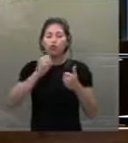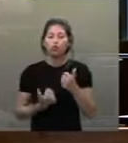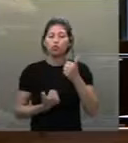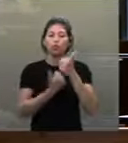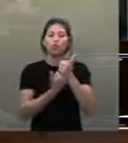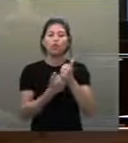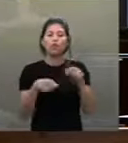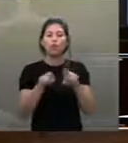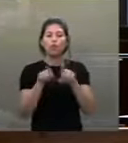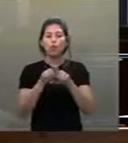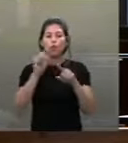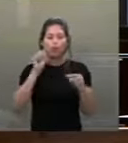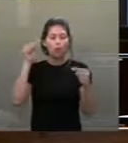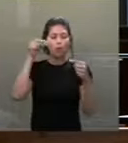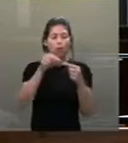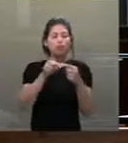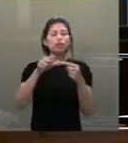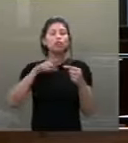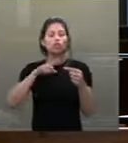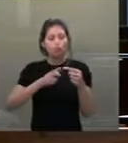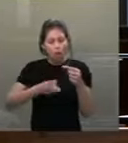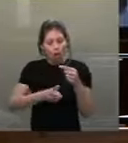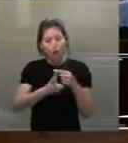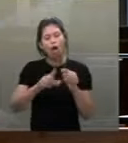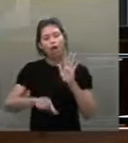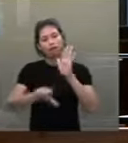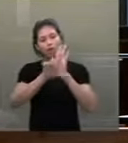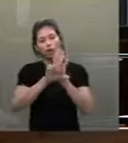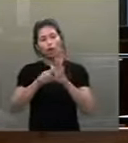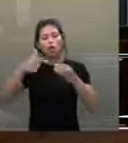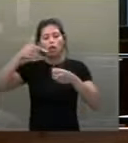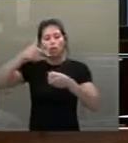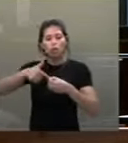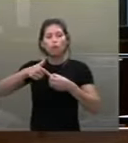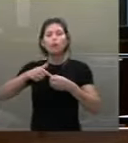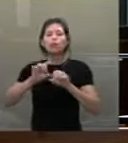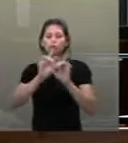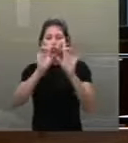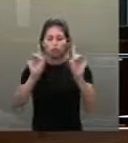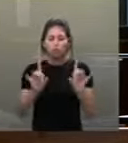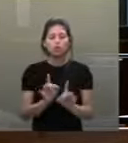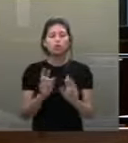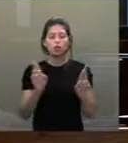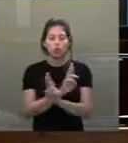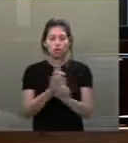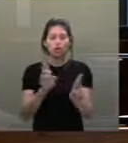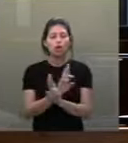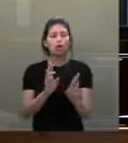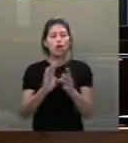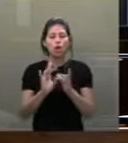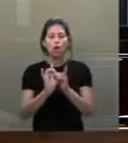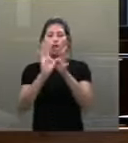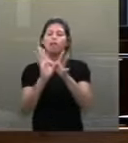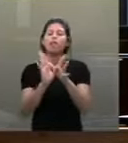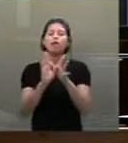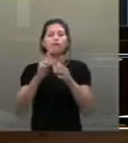Portinho, dos objetivos já constantes na lei do petróleo, especialmente em relação à livre